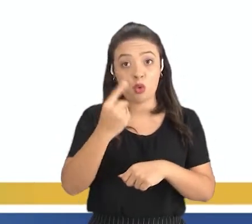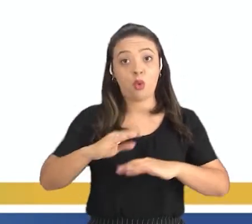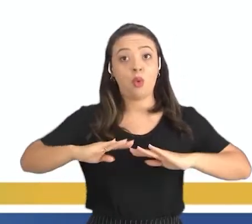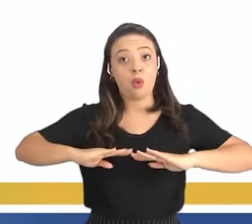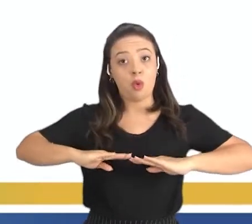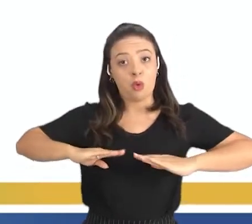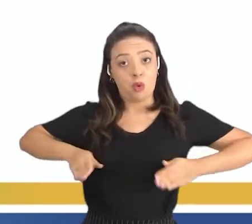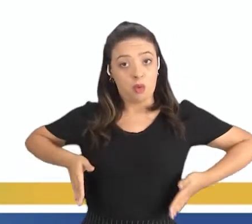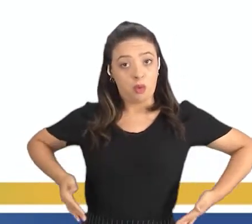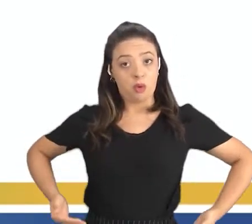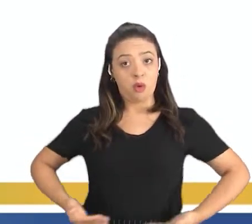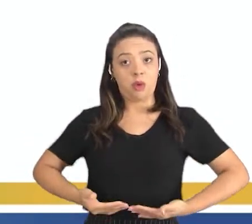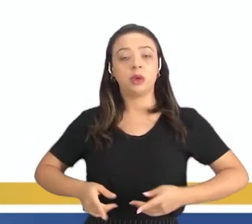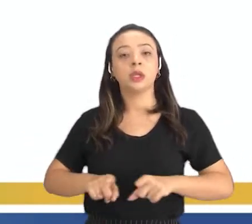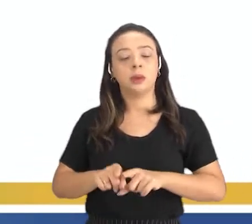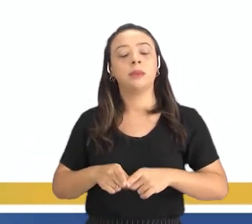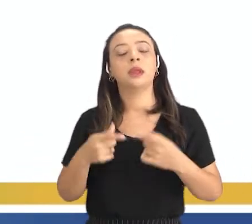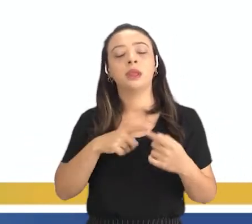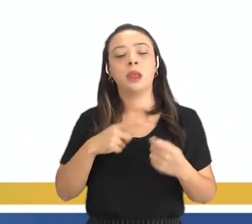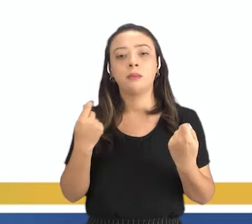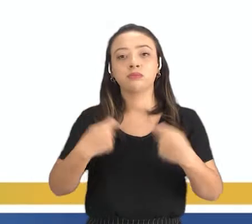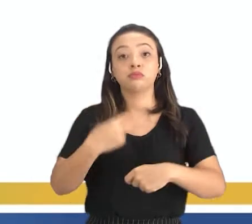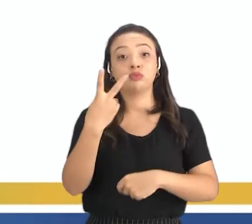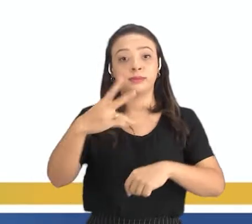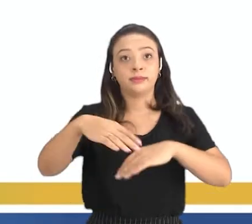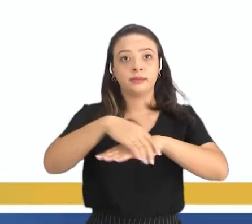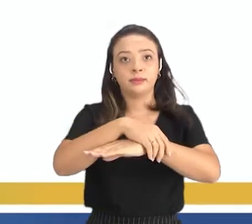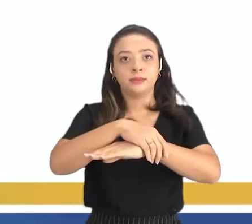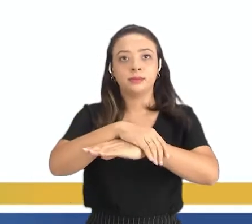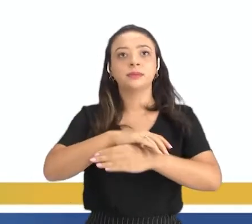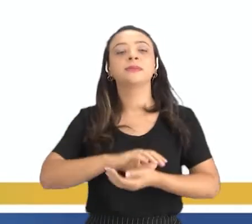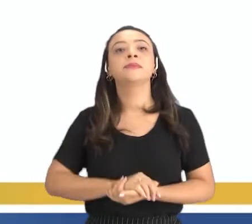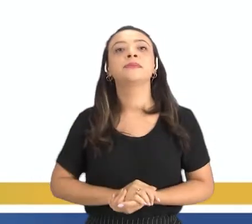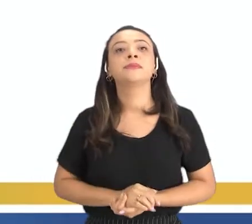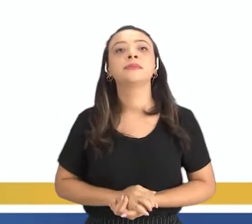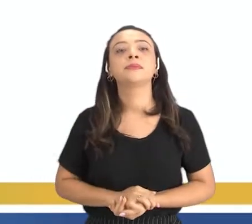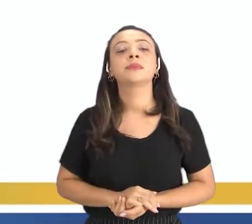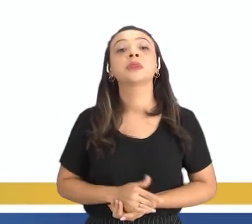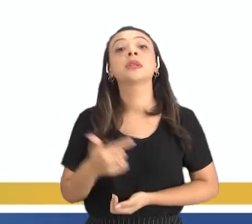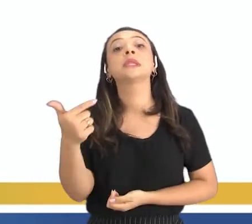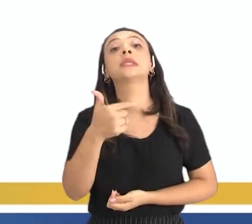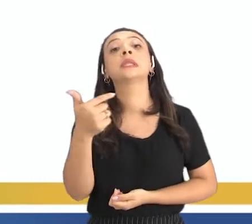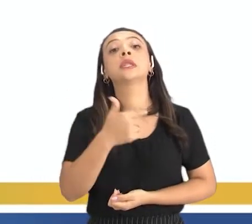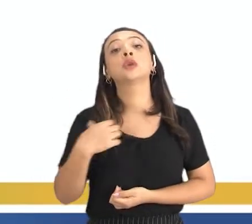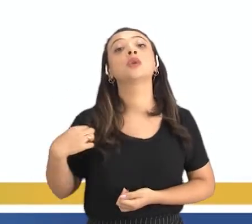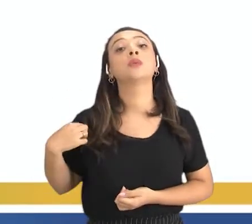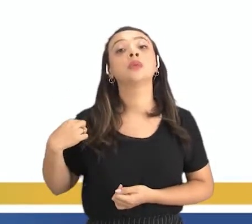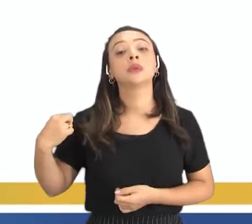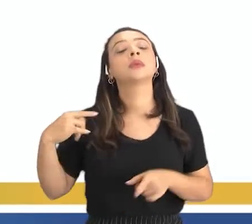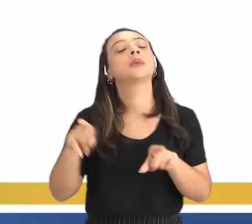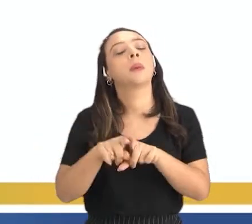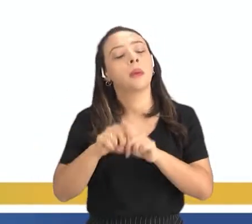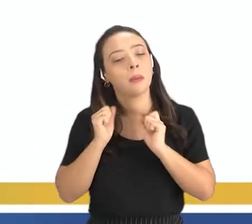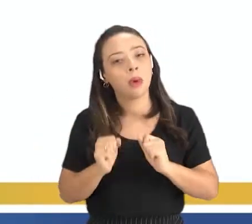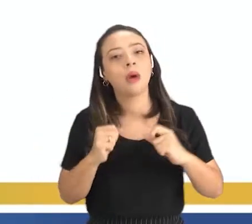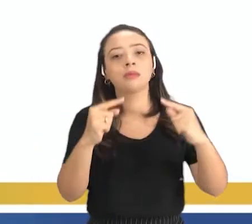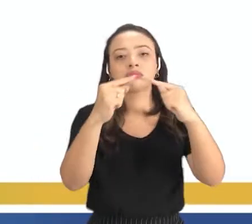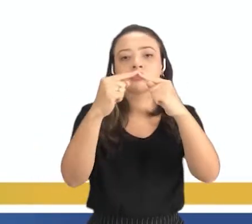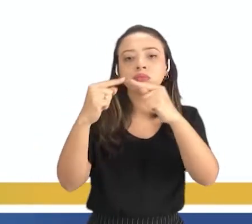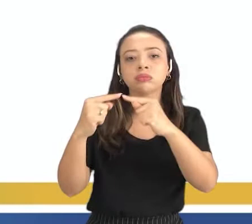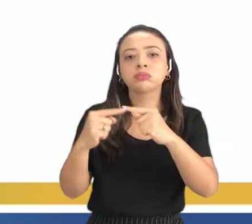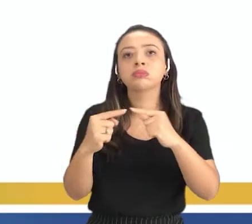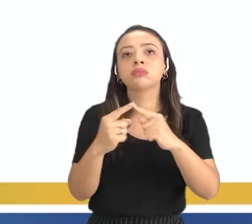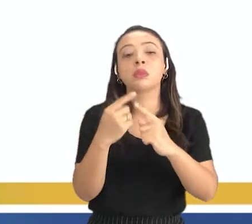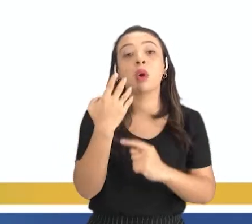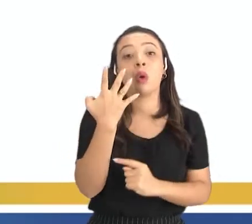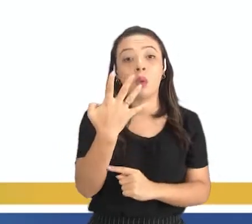ainda tem a possibilidade aí de 2 sapatos, percebem? Com a segunda camiseta, ela também pode combinar essa camiseta com